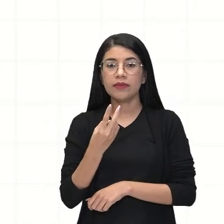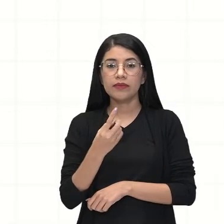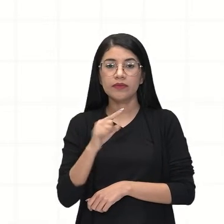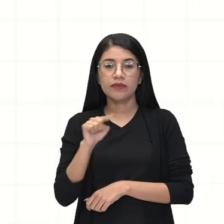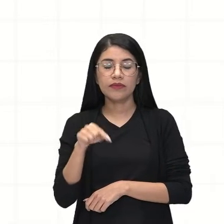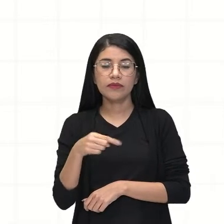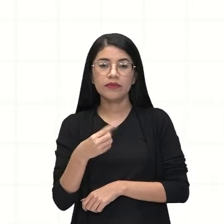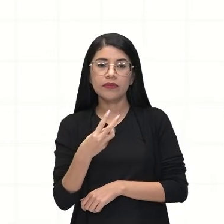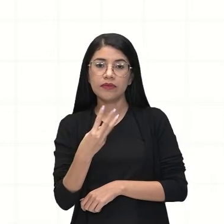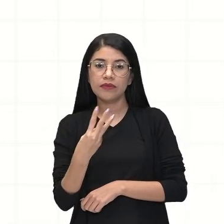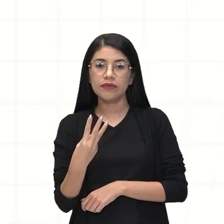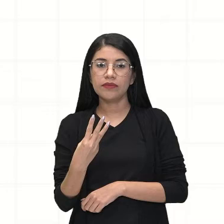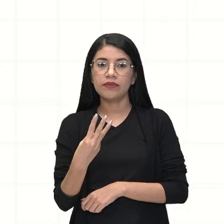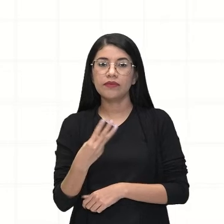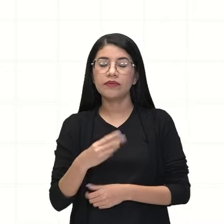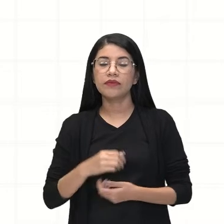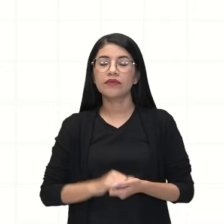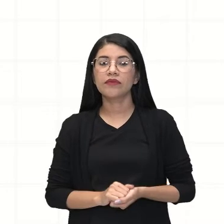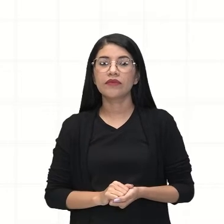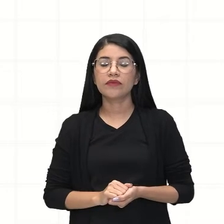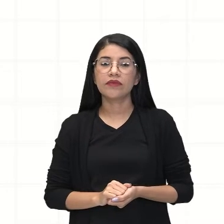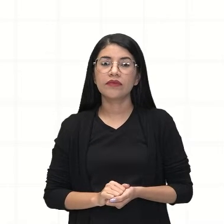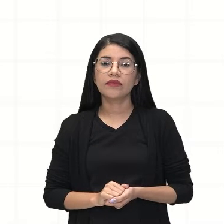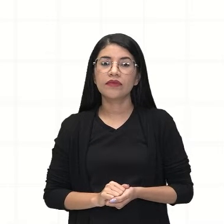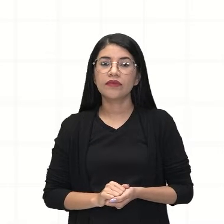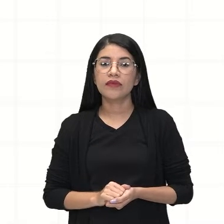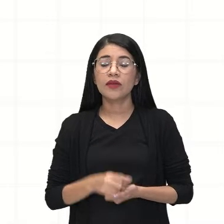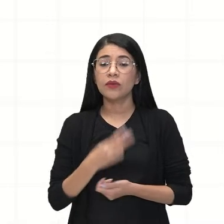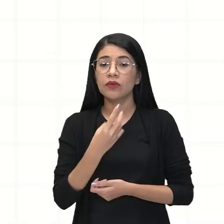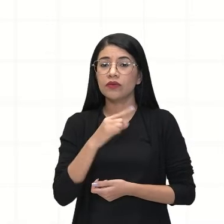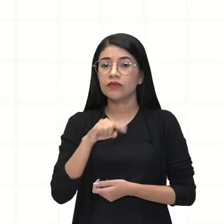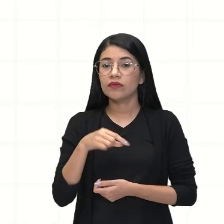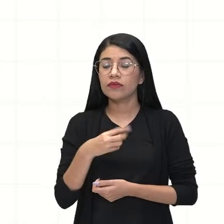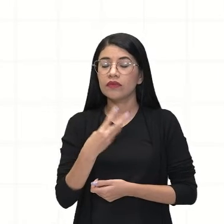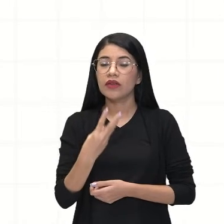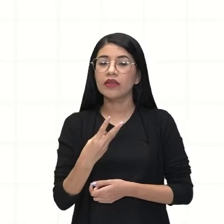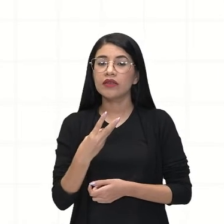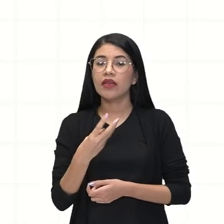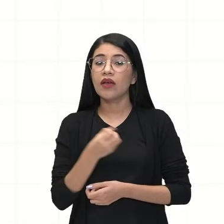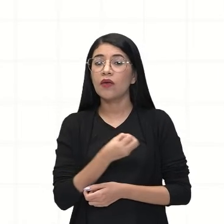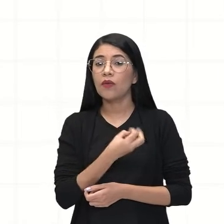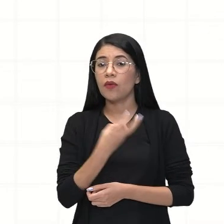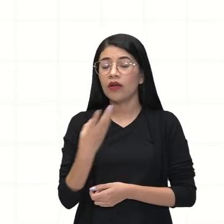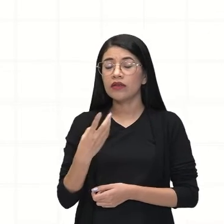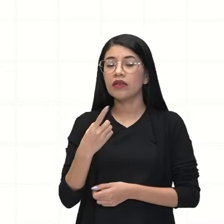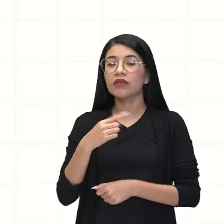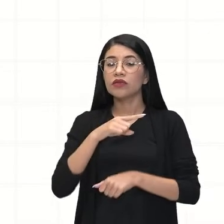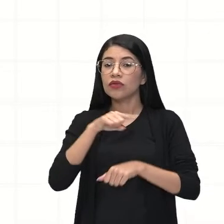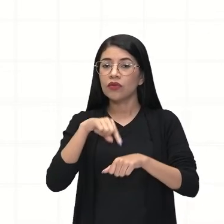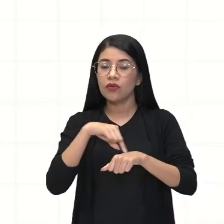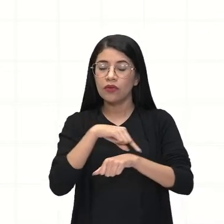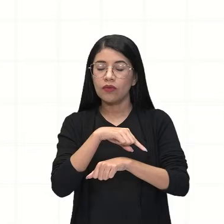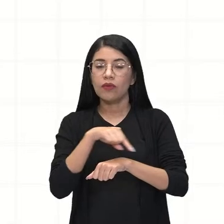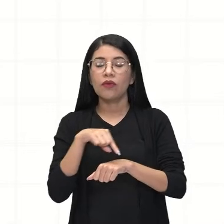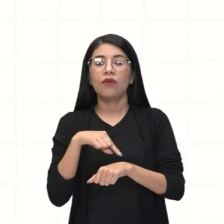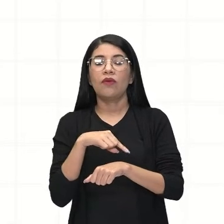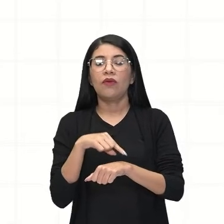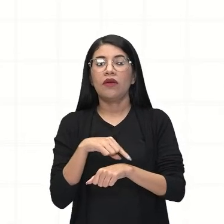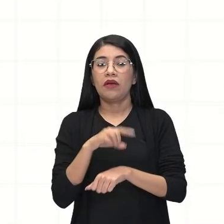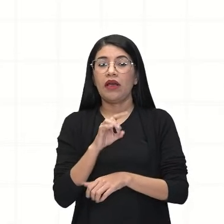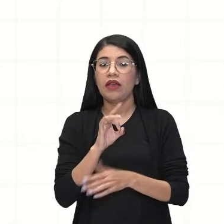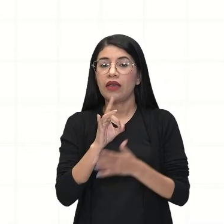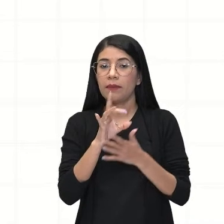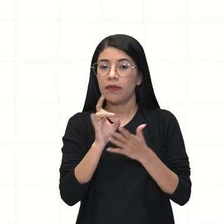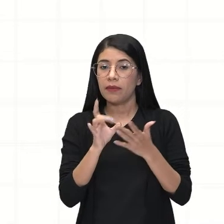aproximadamente 2,3, ou seja, essa 2,3 é a quantidade de horas que